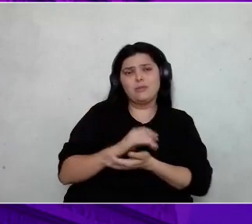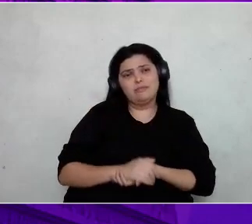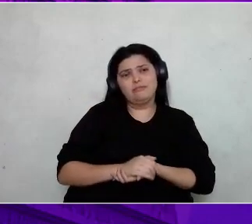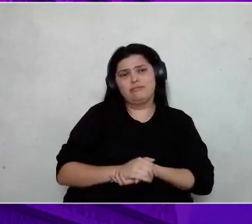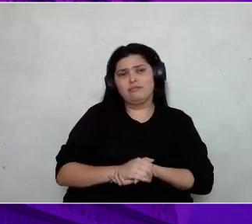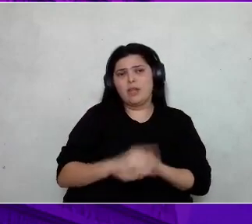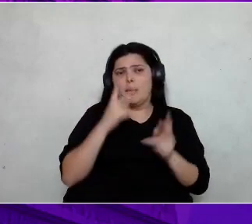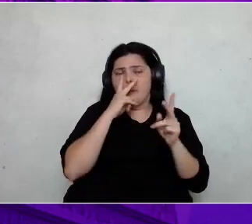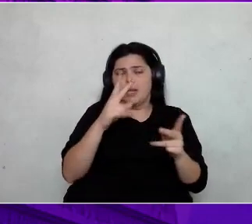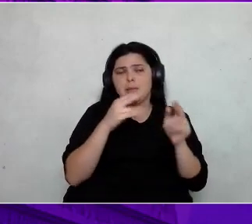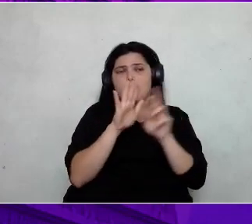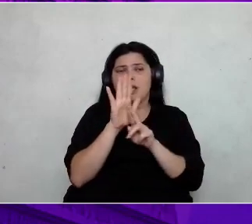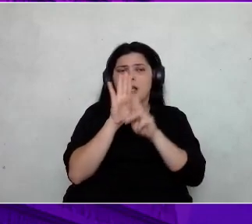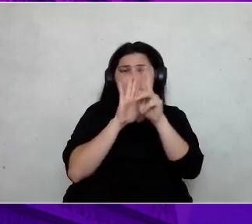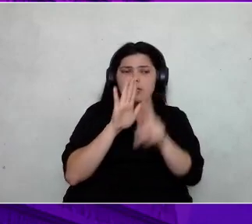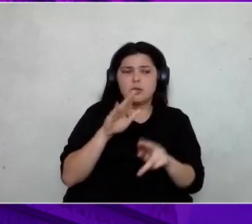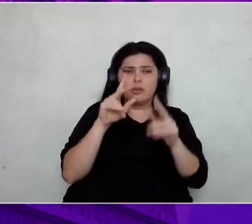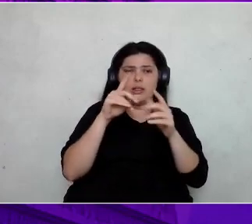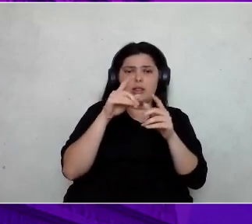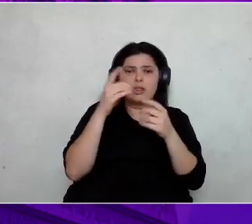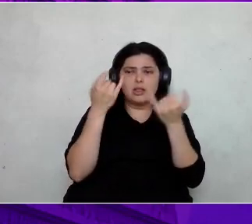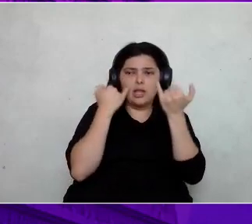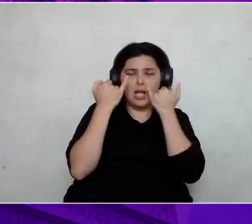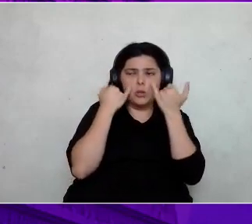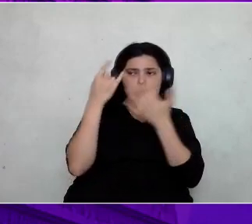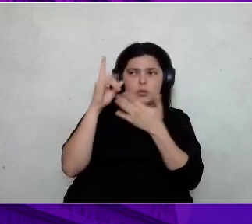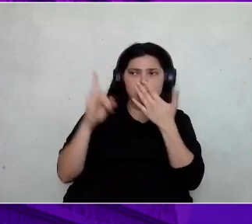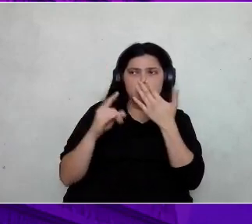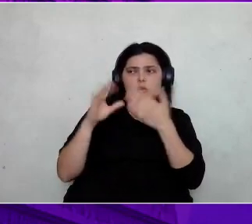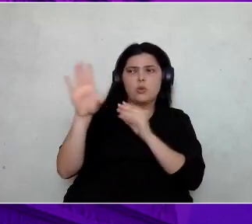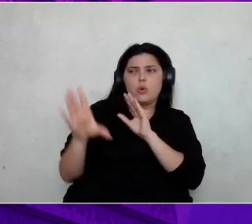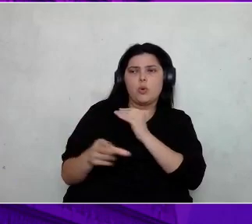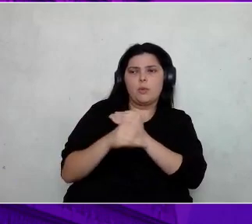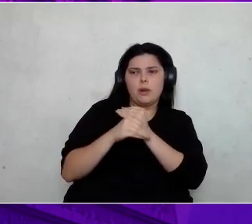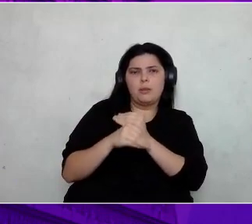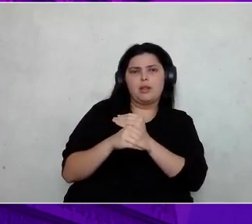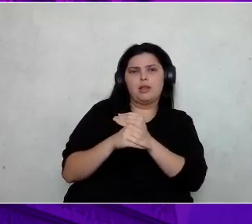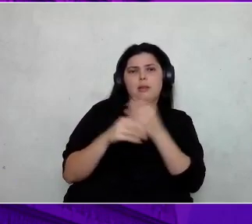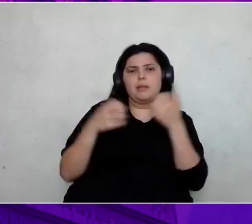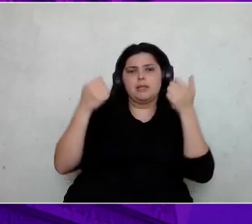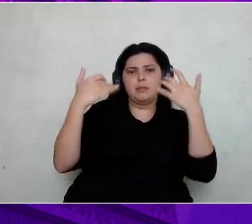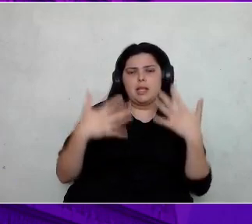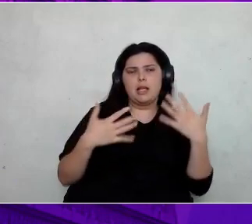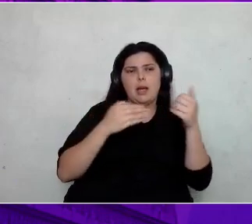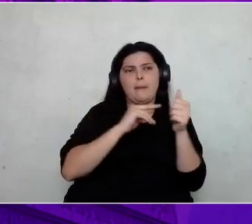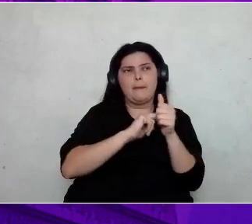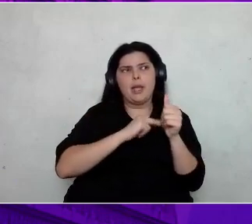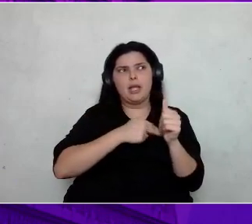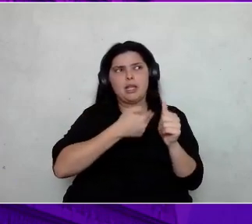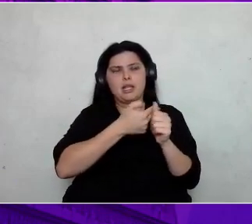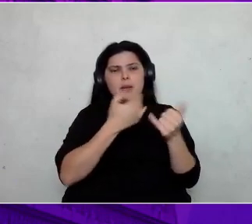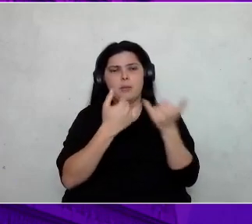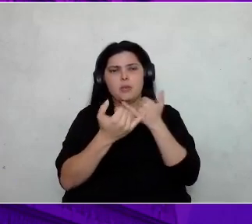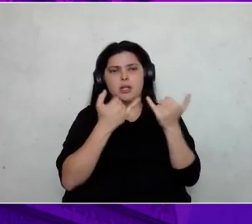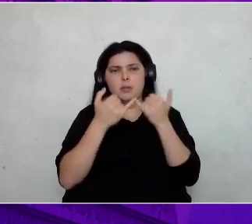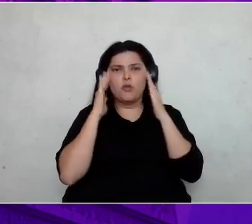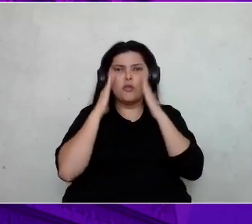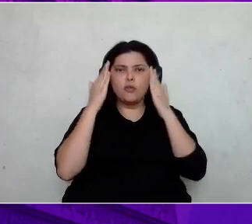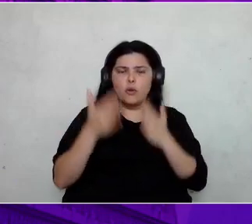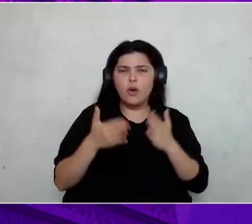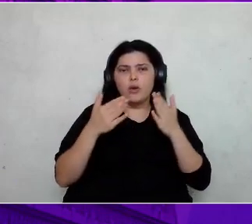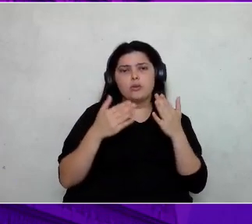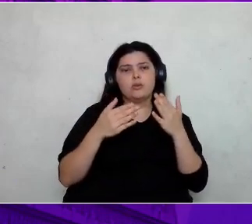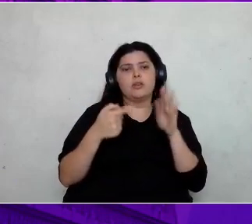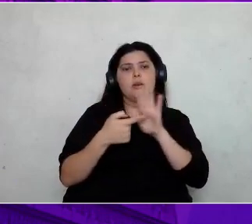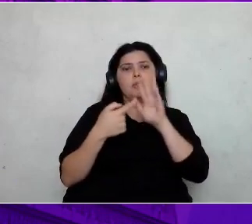representação. E se daí vocês acrescentarem esse adjetivo para definir a métrica, por exemplo, de precisão, vocês vão ser levados sempre